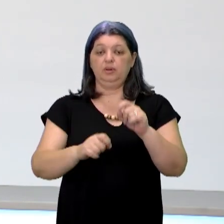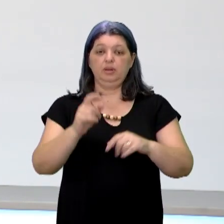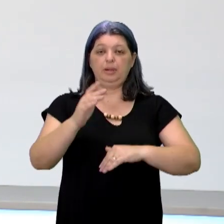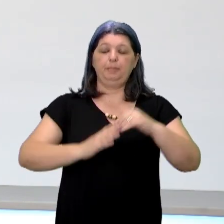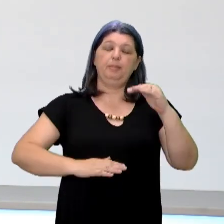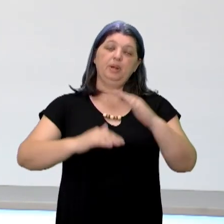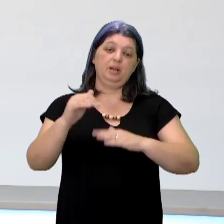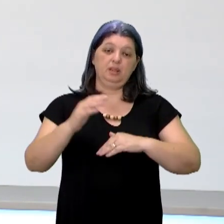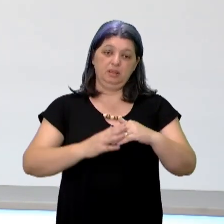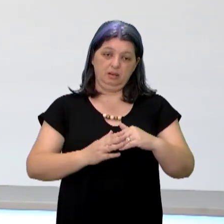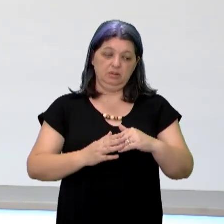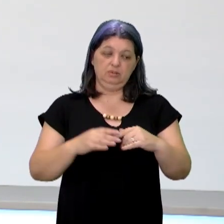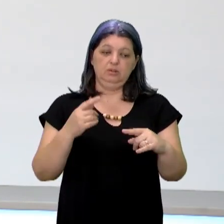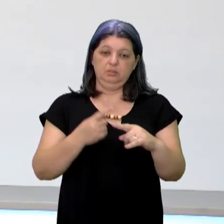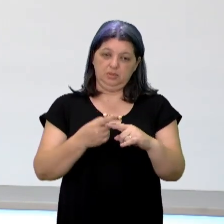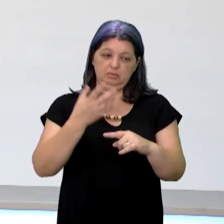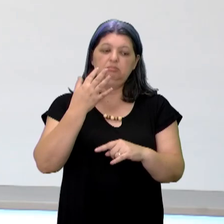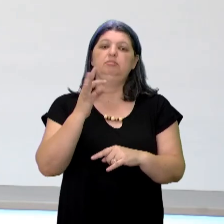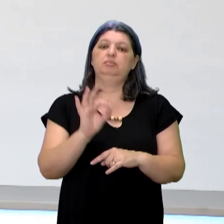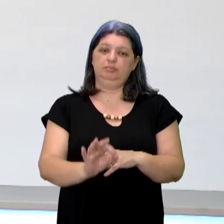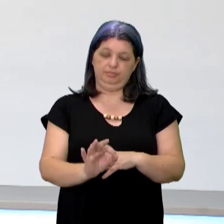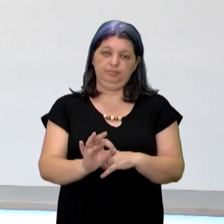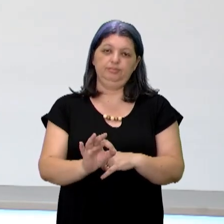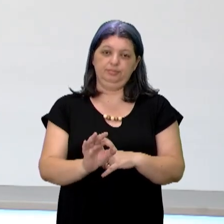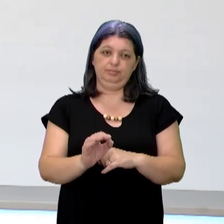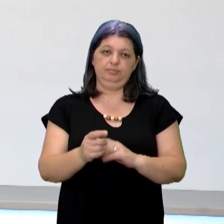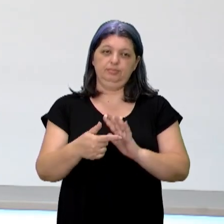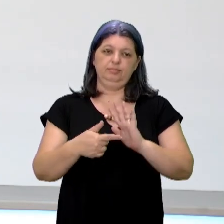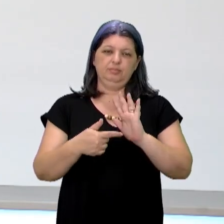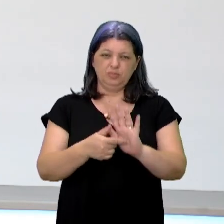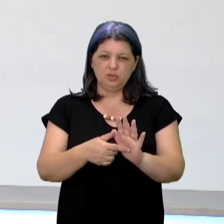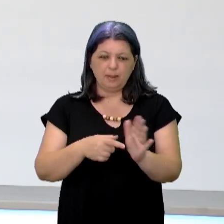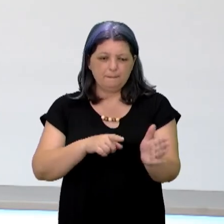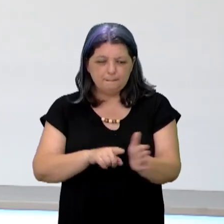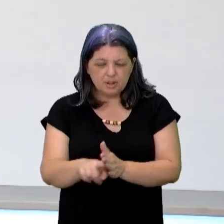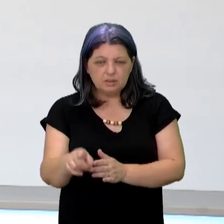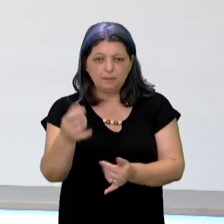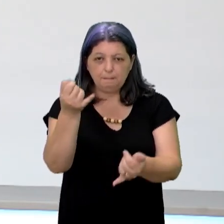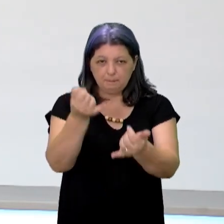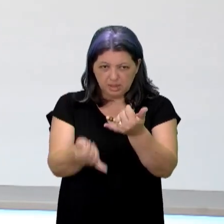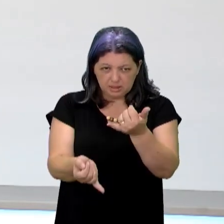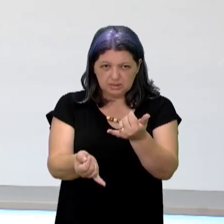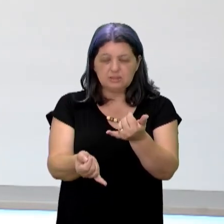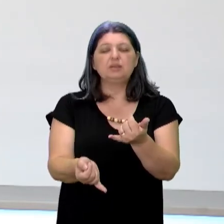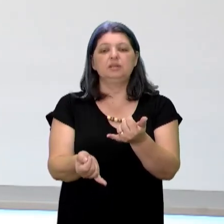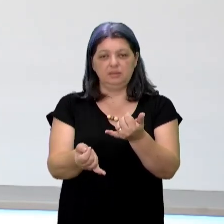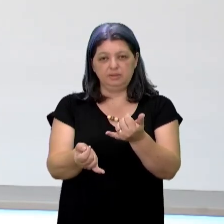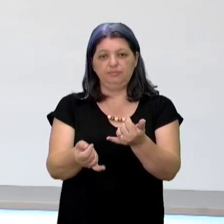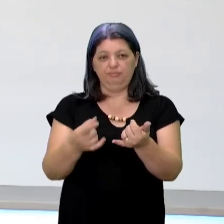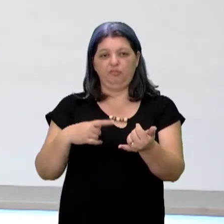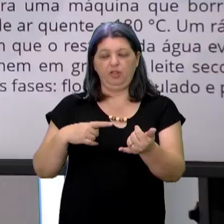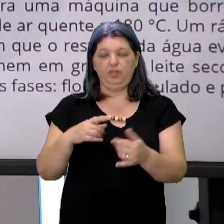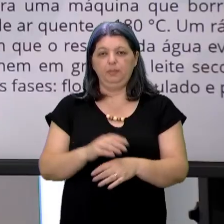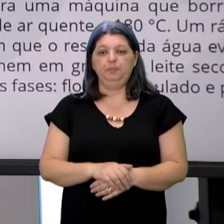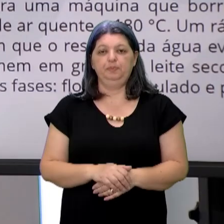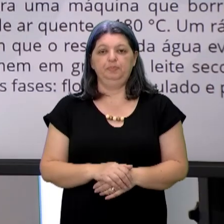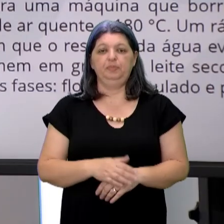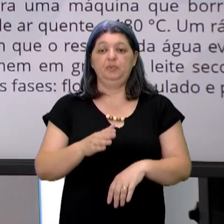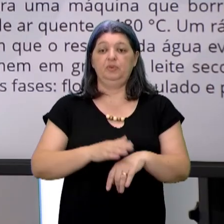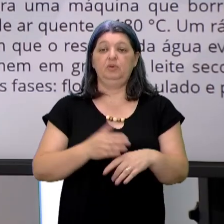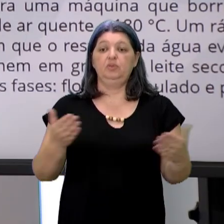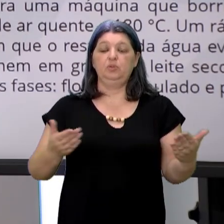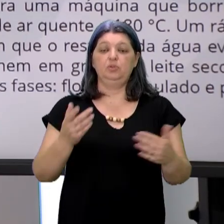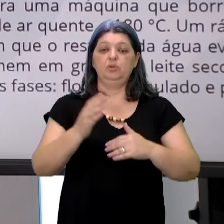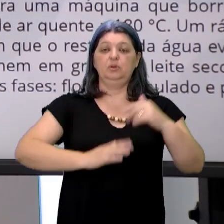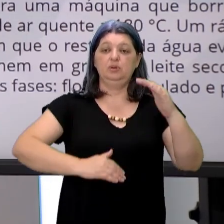na habilidade, porque com certeza aí apareceu uma questão parecida com o que nós vamos resolver aqui hoje, tudo bem? Sim. Aí as habilidades,